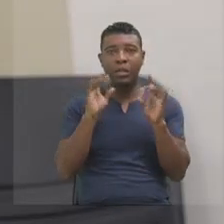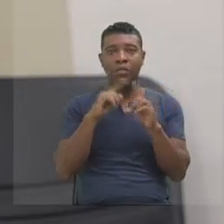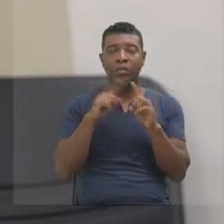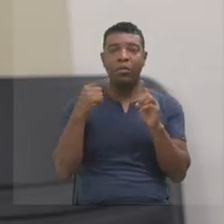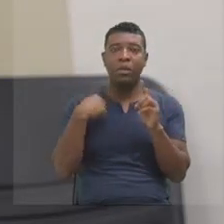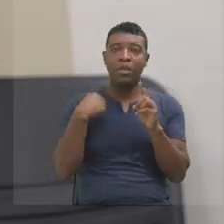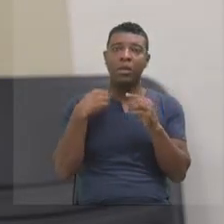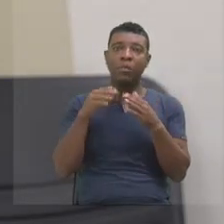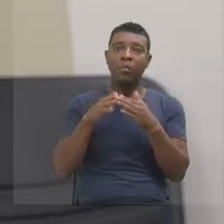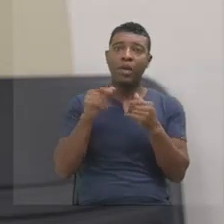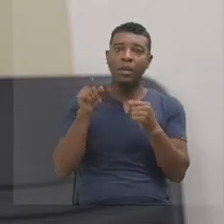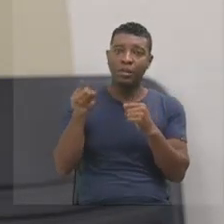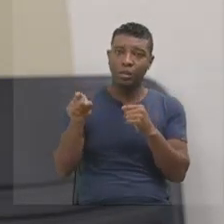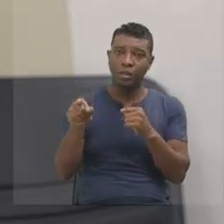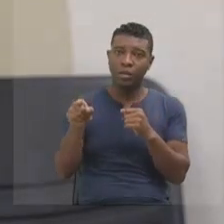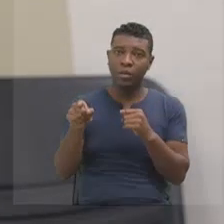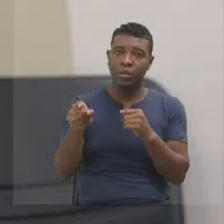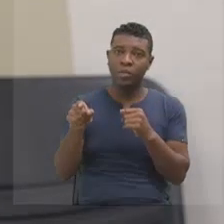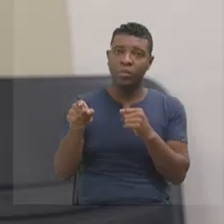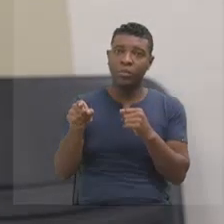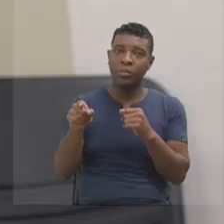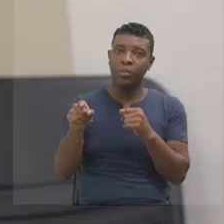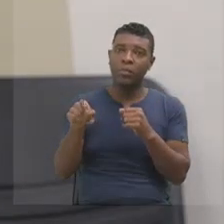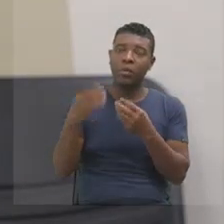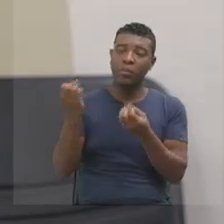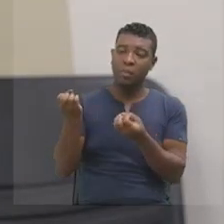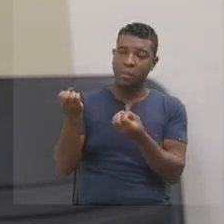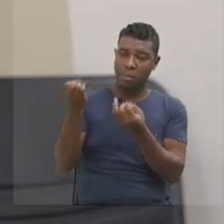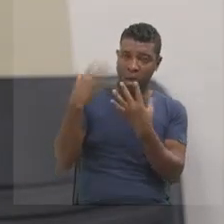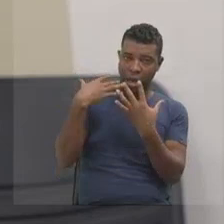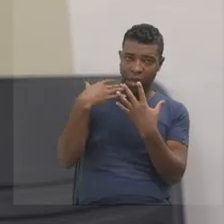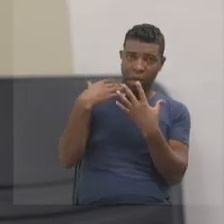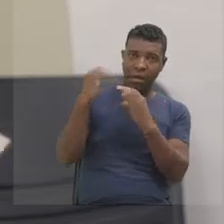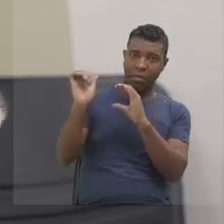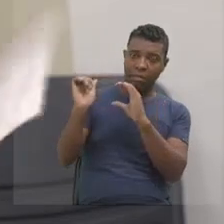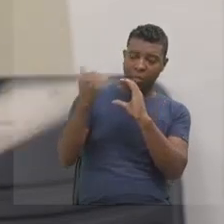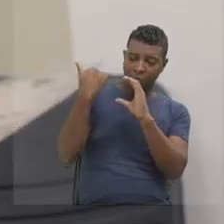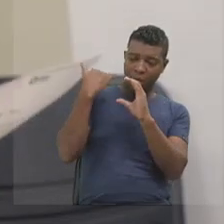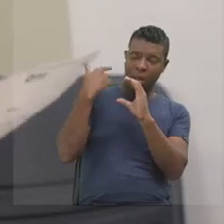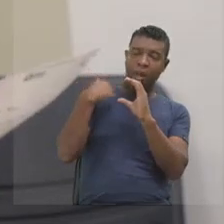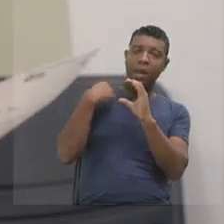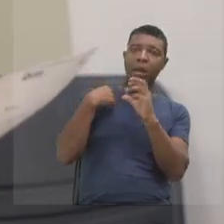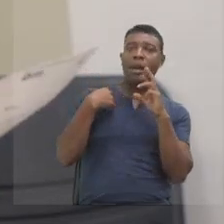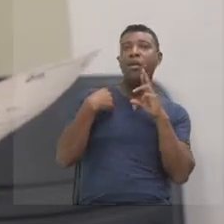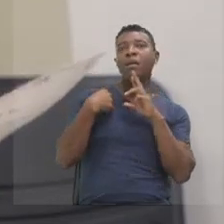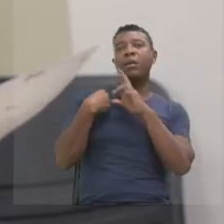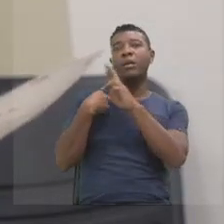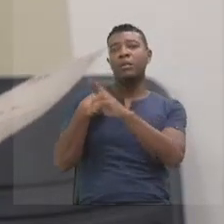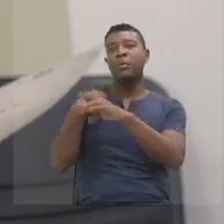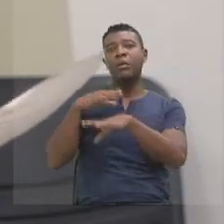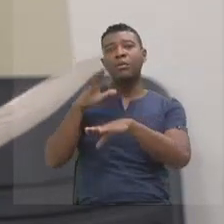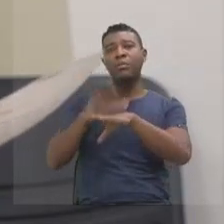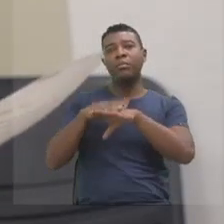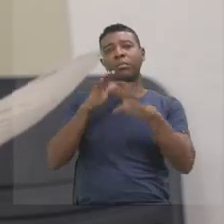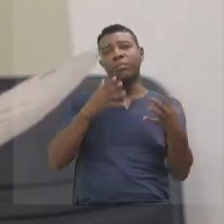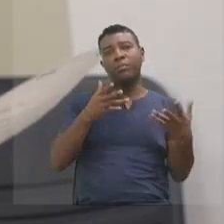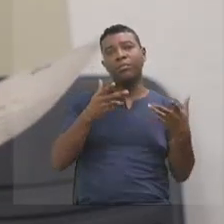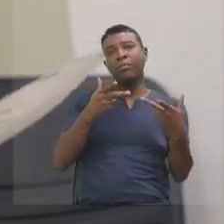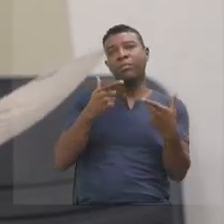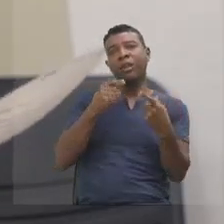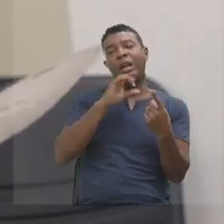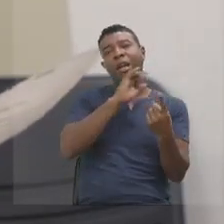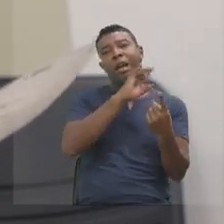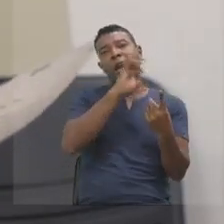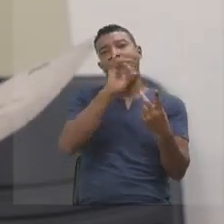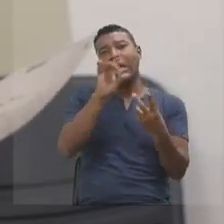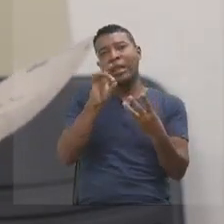eu peço ao Senhor do Senhor me encaminhar que aí eu respondo com mais robustez cada um dos pontos mas é